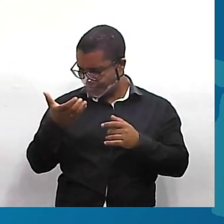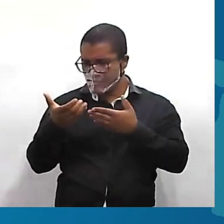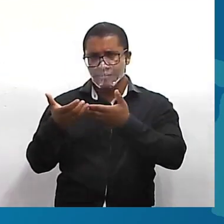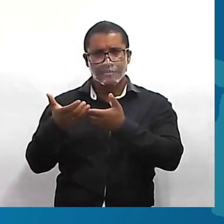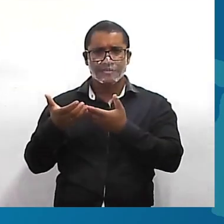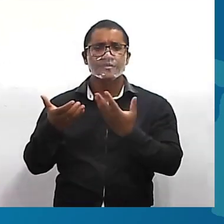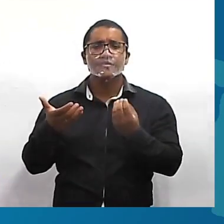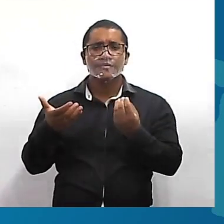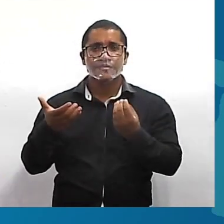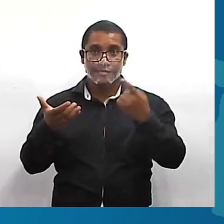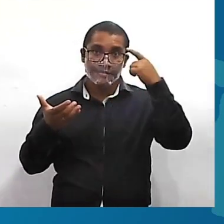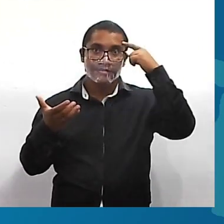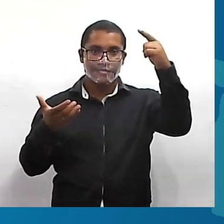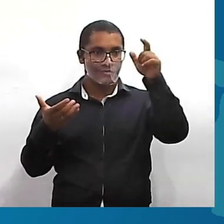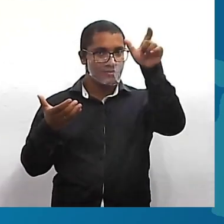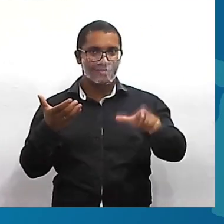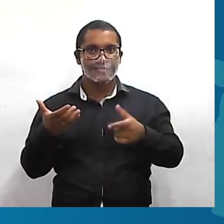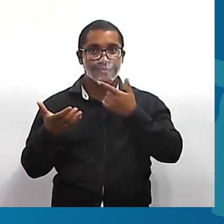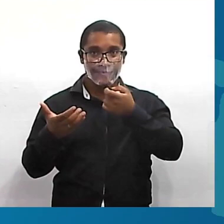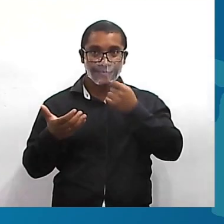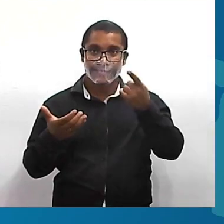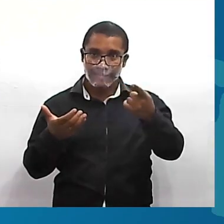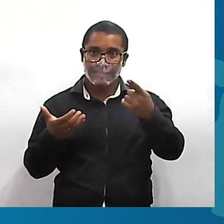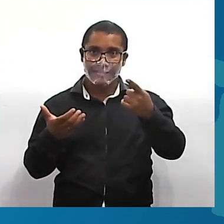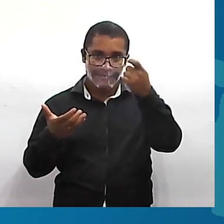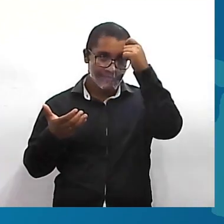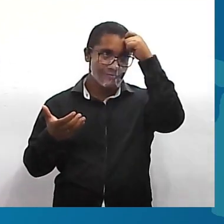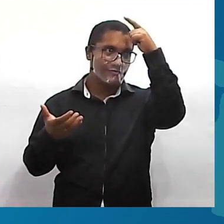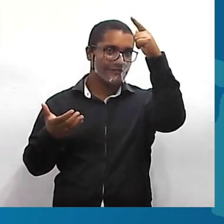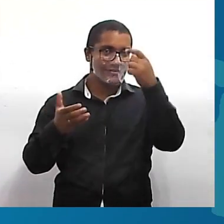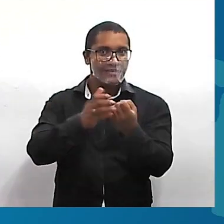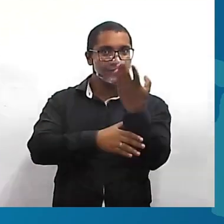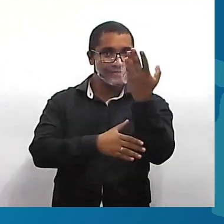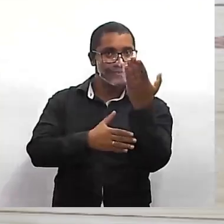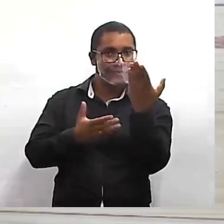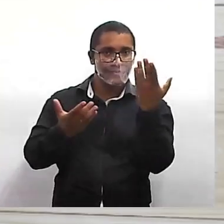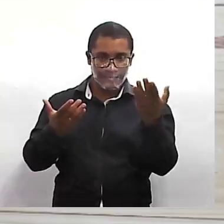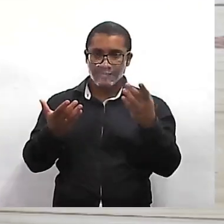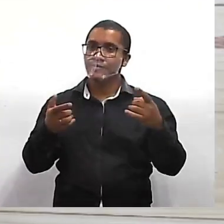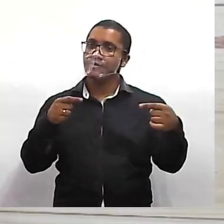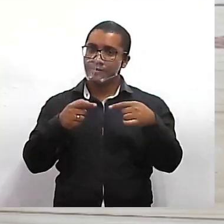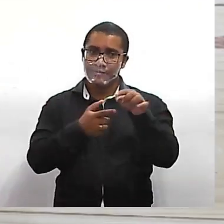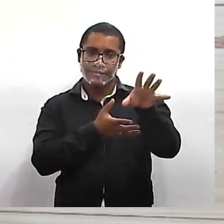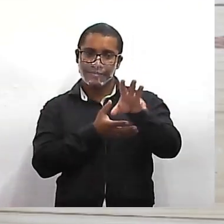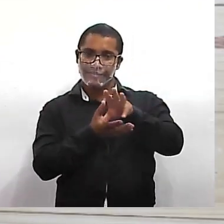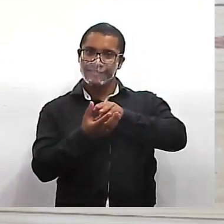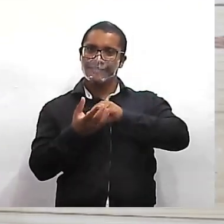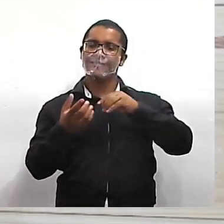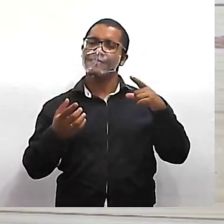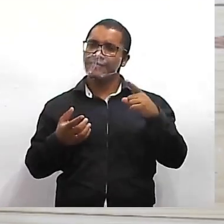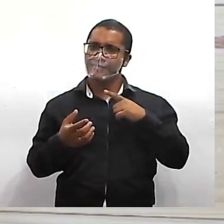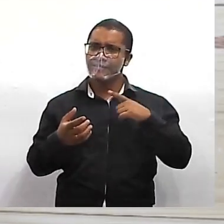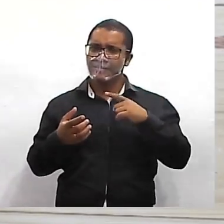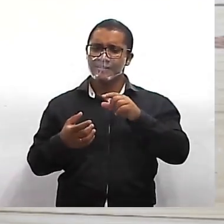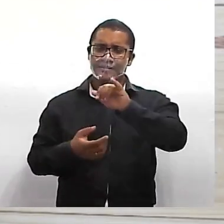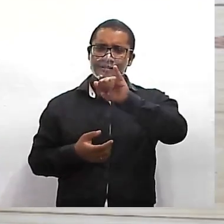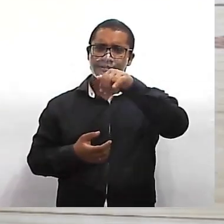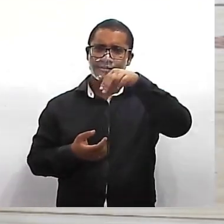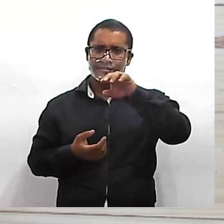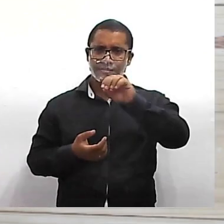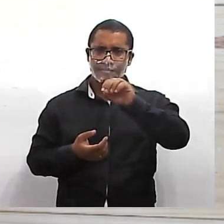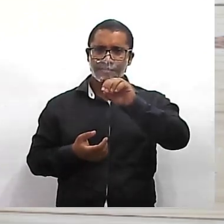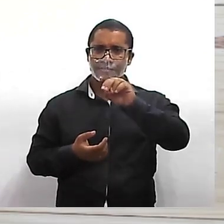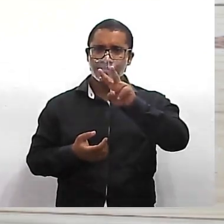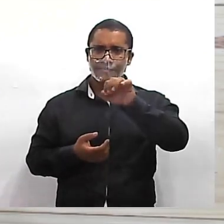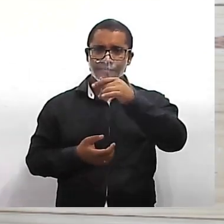ferramenta? Está lá em Graham, está lá no telefone, tá? Então, a inovação é uma adequação